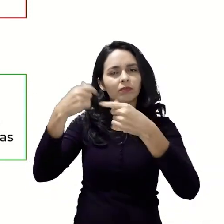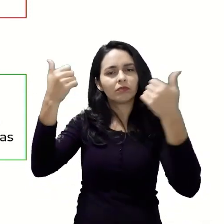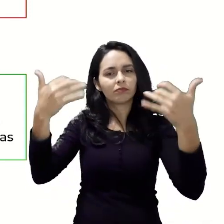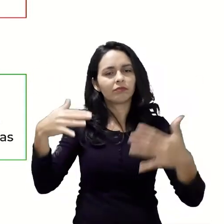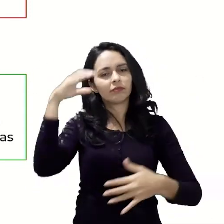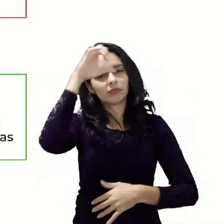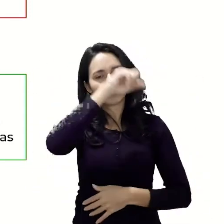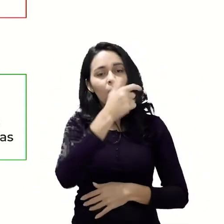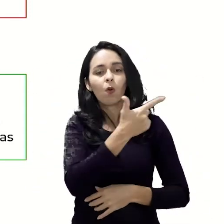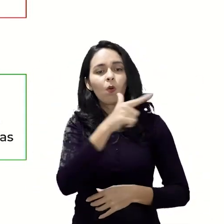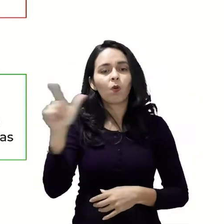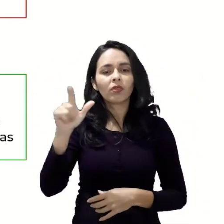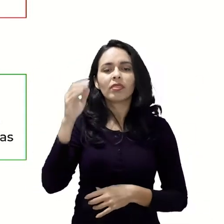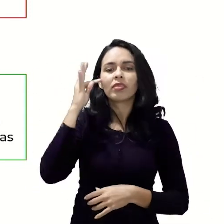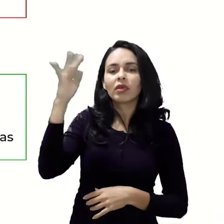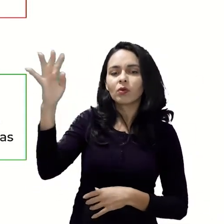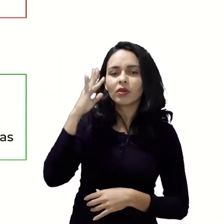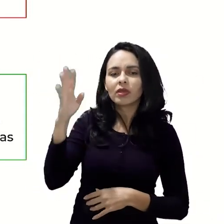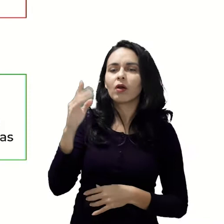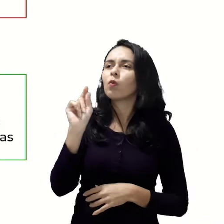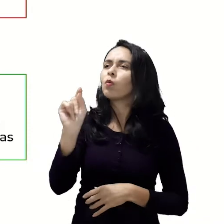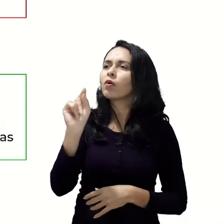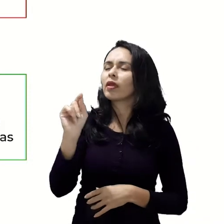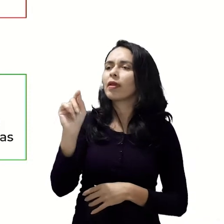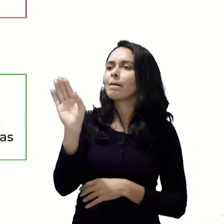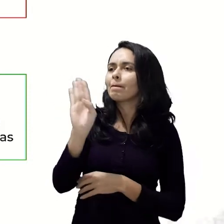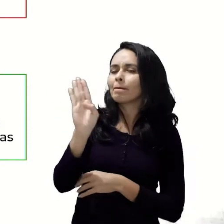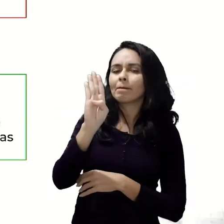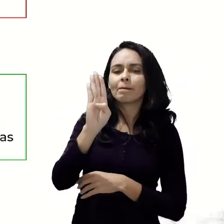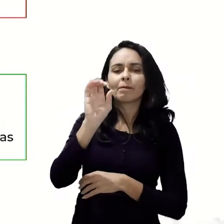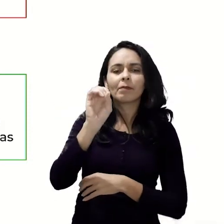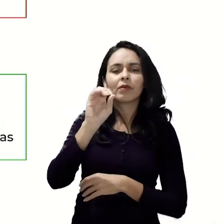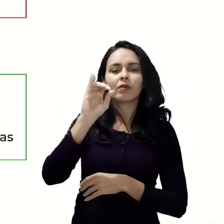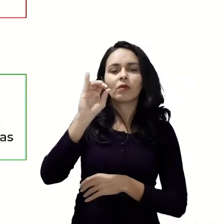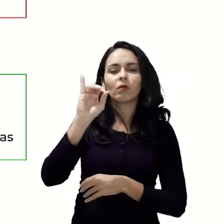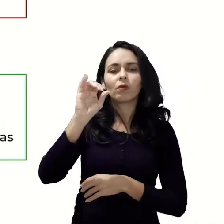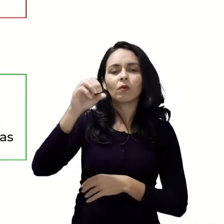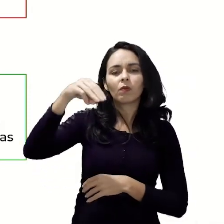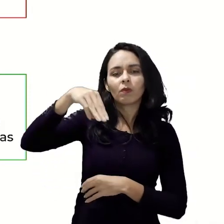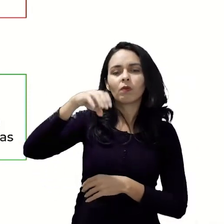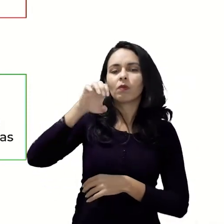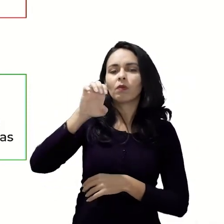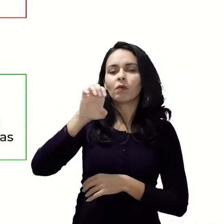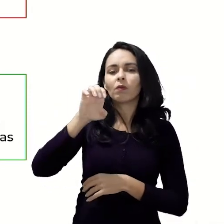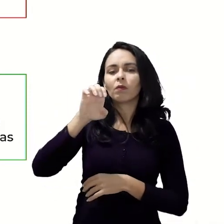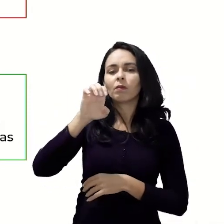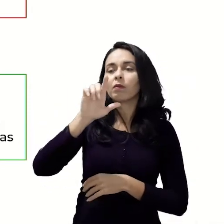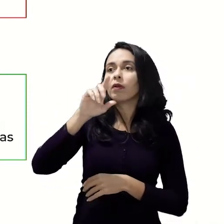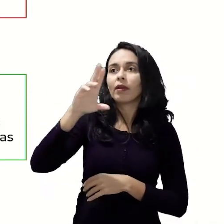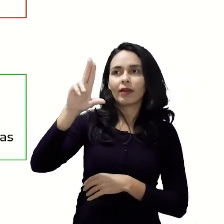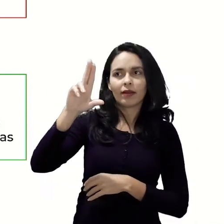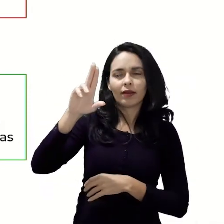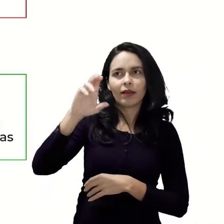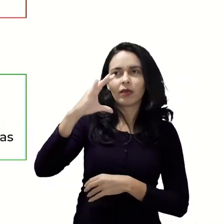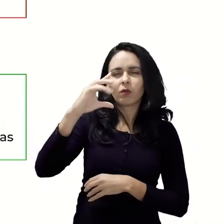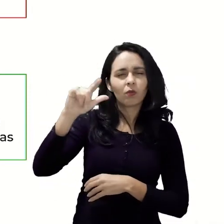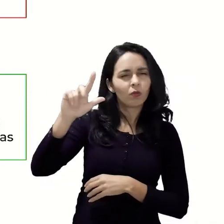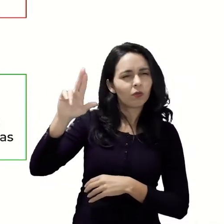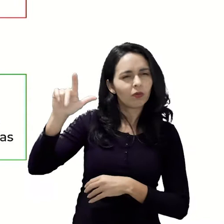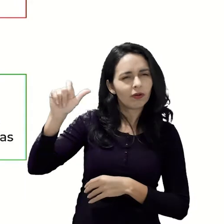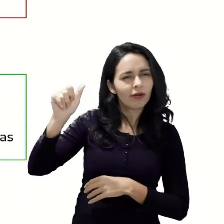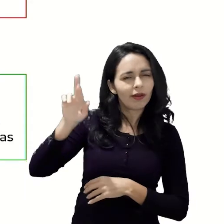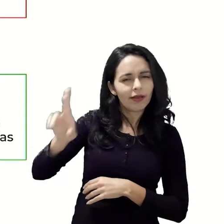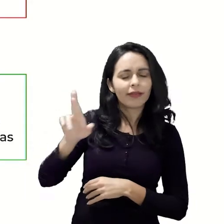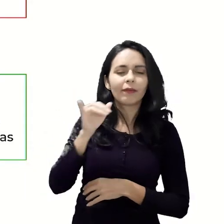teoria seria as teorias de dano biomolecular Ou seja a senescência é atribuída ao dando